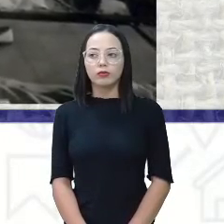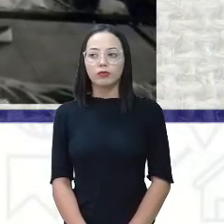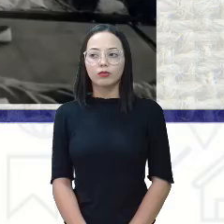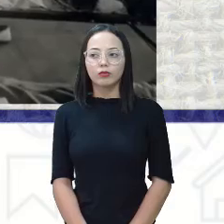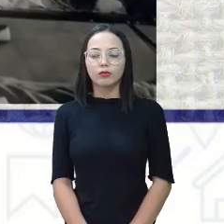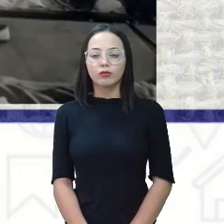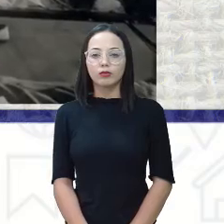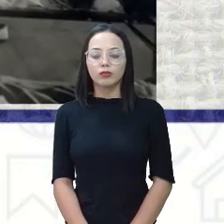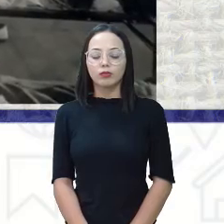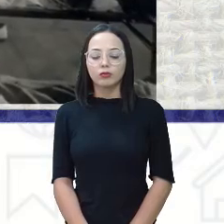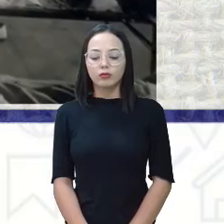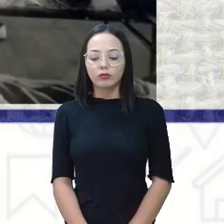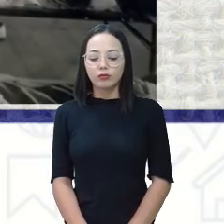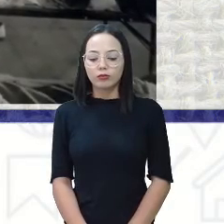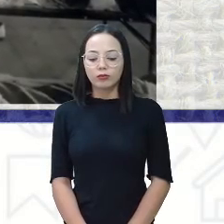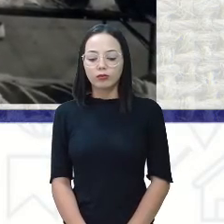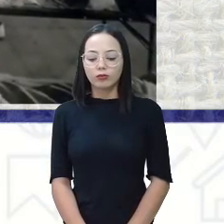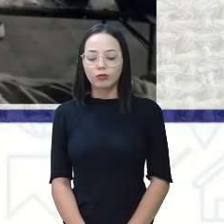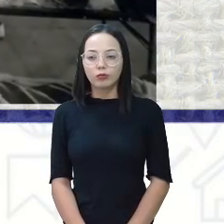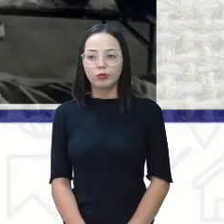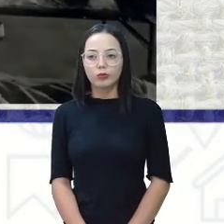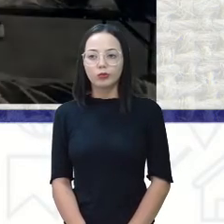Europa.